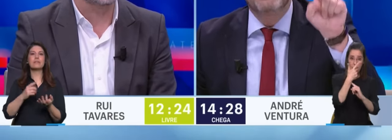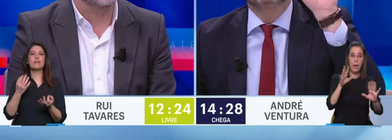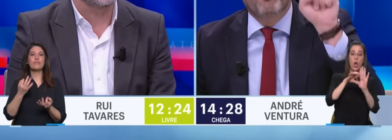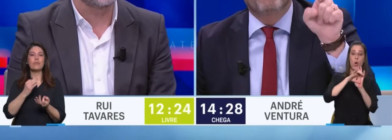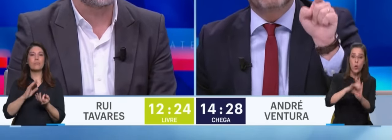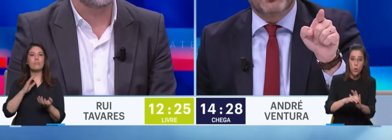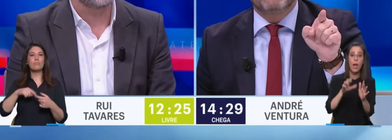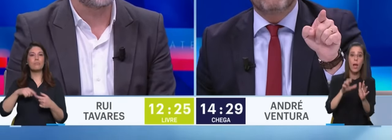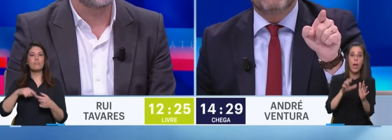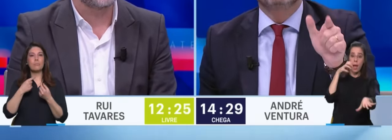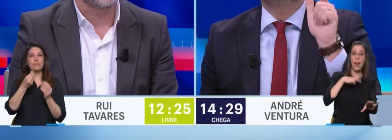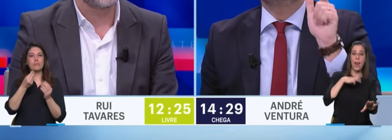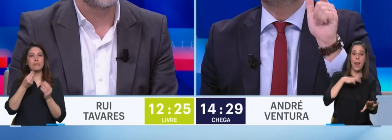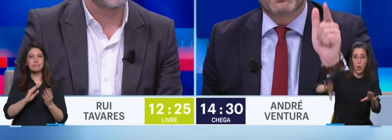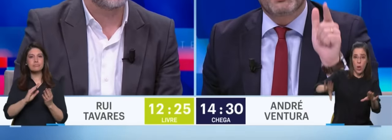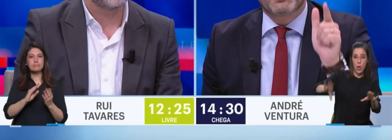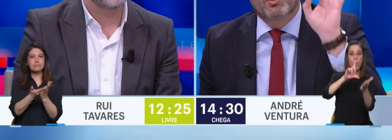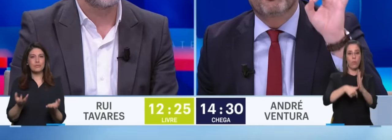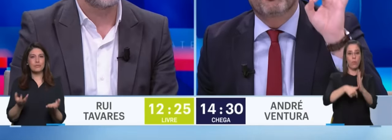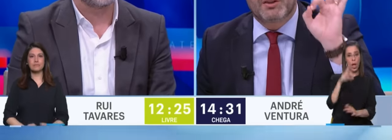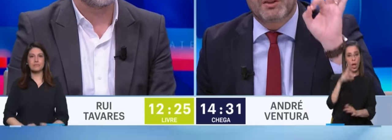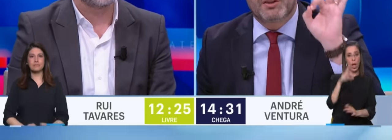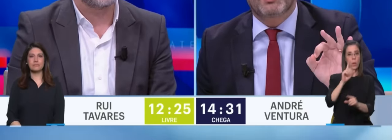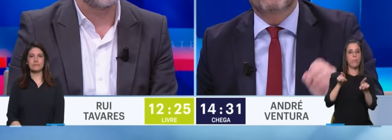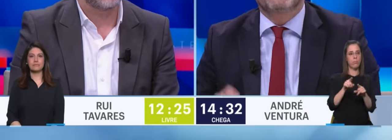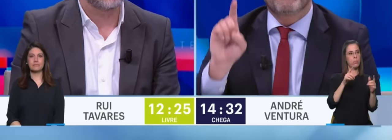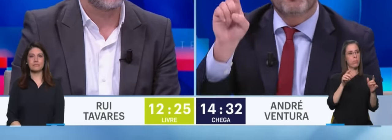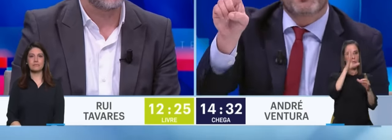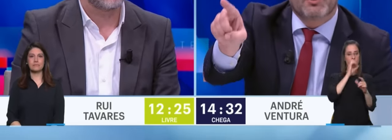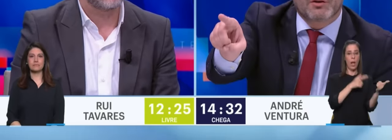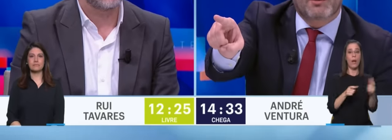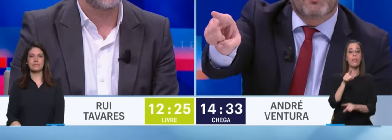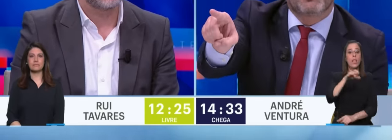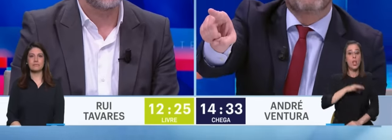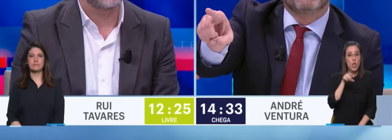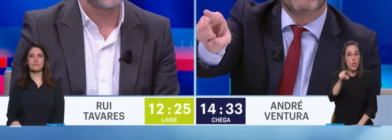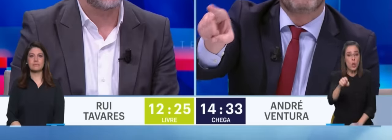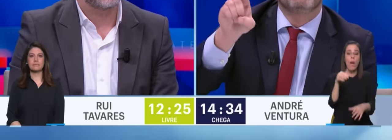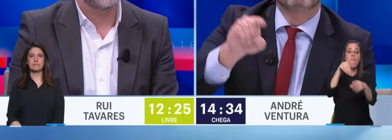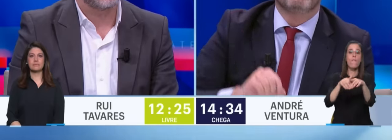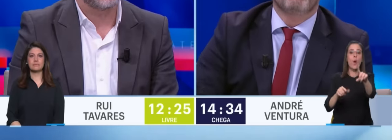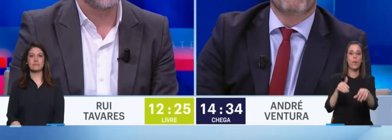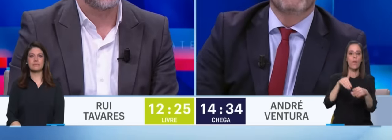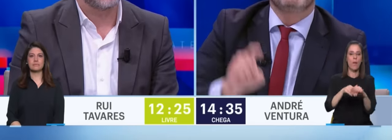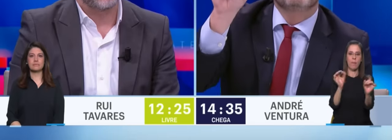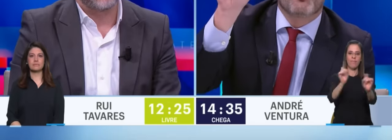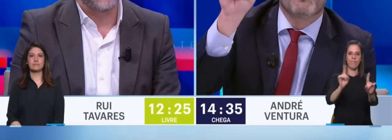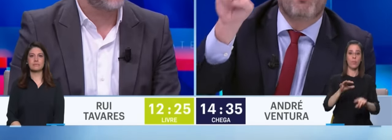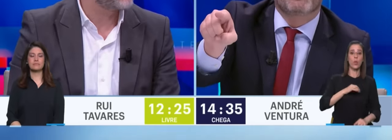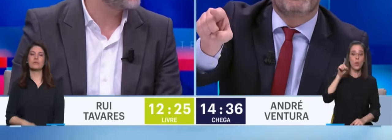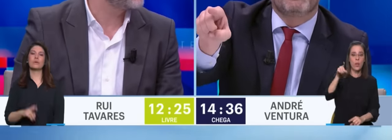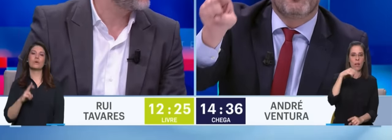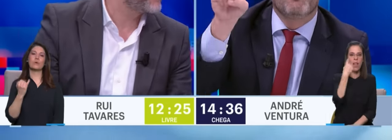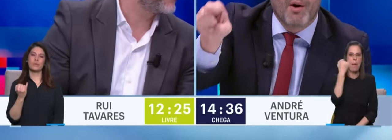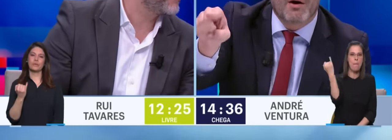chega levou ao Parlamento Nacional um projeto para que a Rússia fosse considerado um estado terrorista sabem como é que este senhor que tá aqui ao meu lado votou não votou a favor este senhor é um